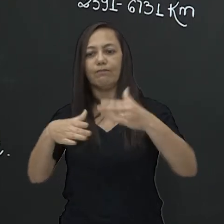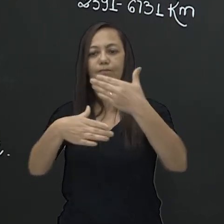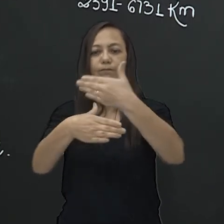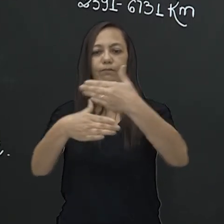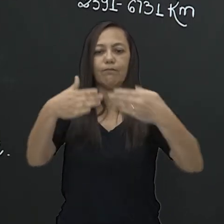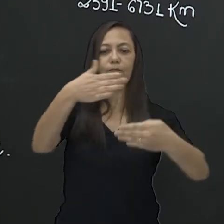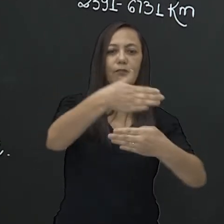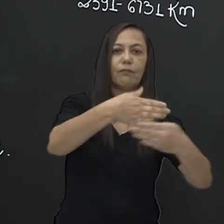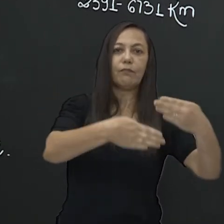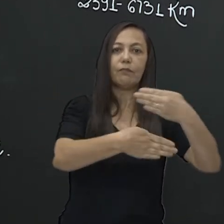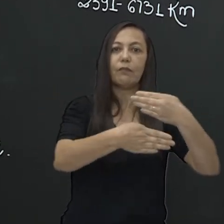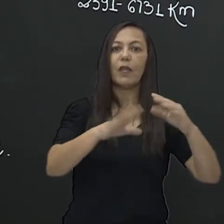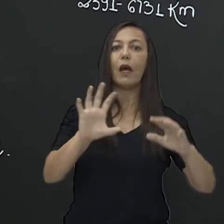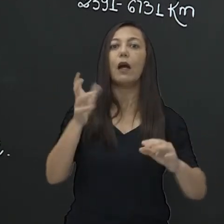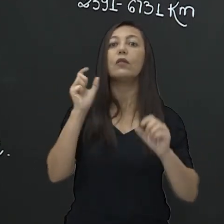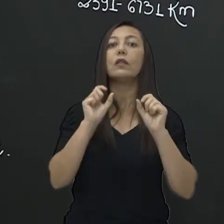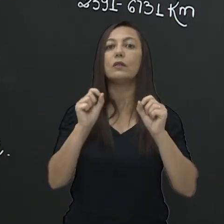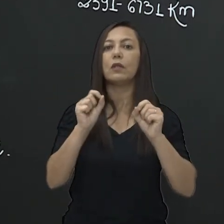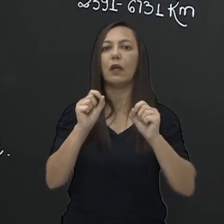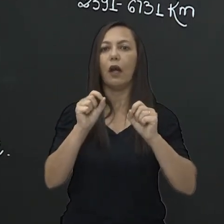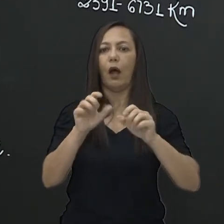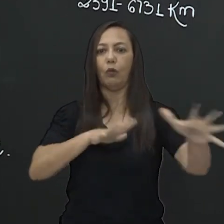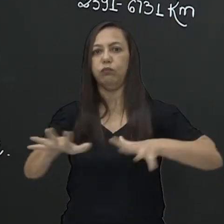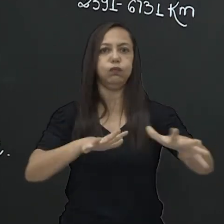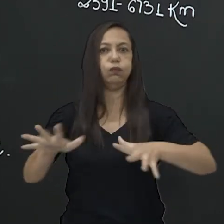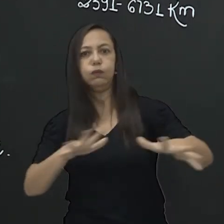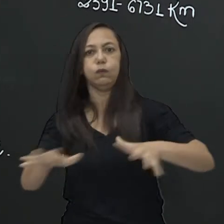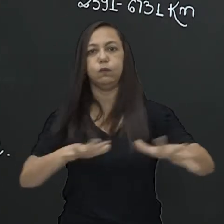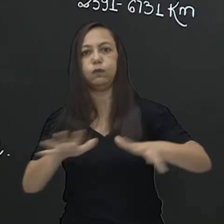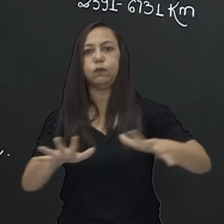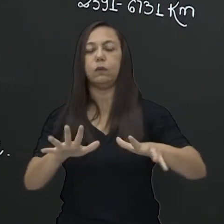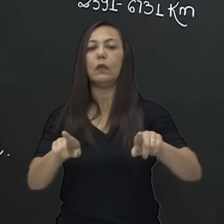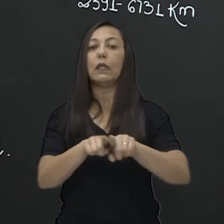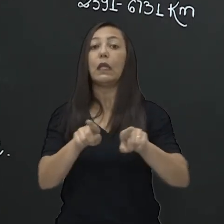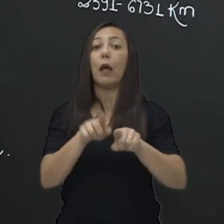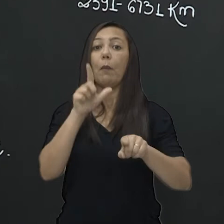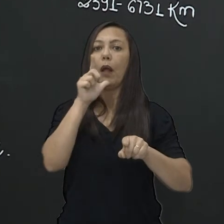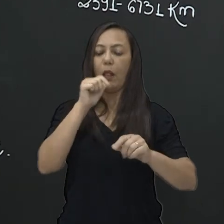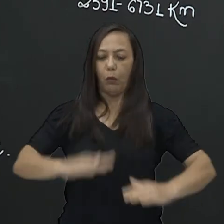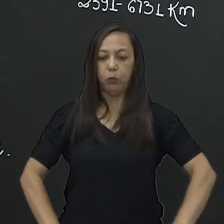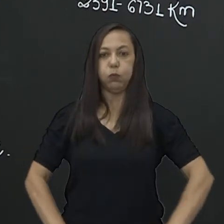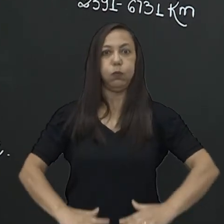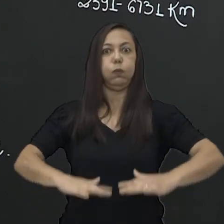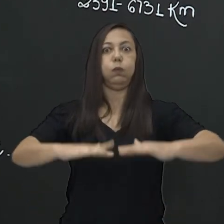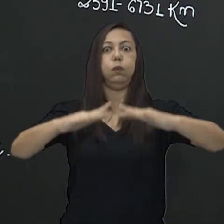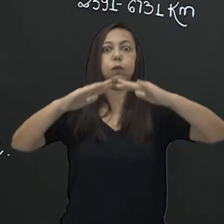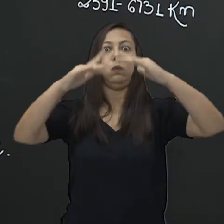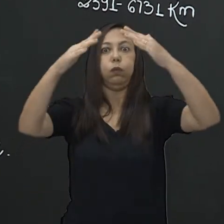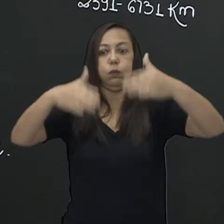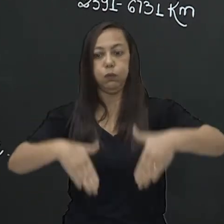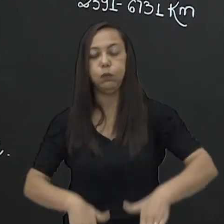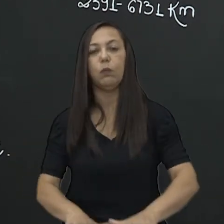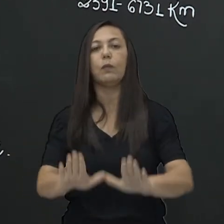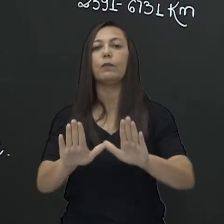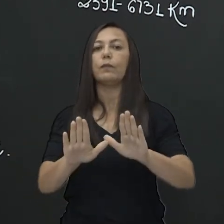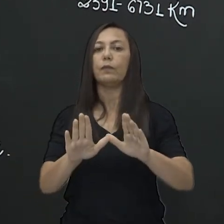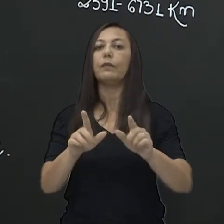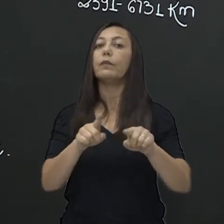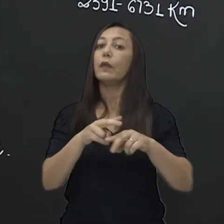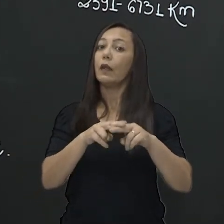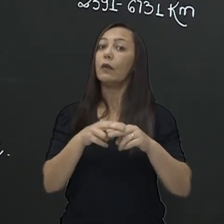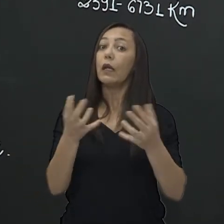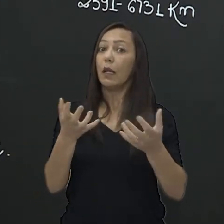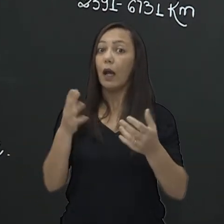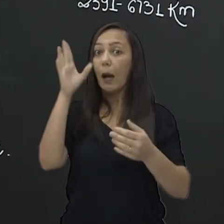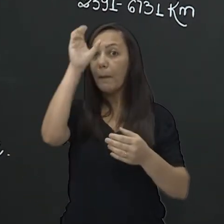vezes esses movimentos levam a quê? A terremotos, a maremotos e ainda a atividade vulcânica. Quer aprender